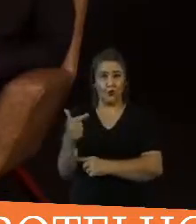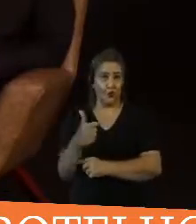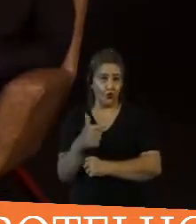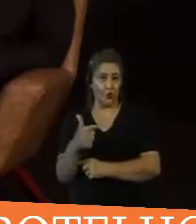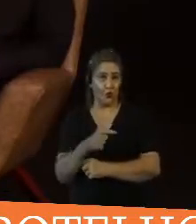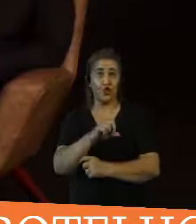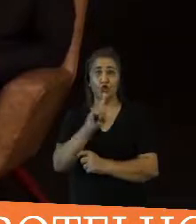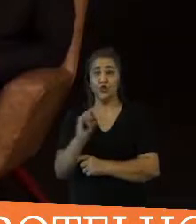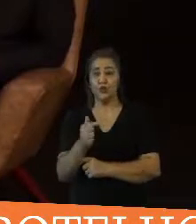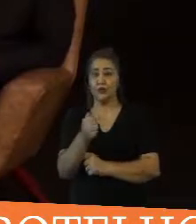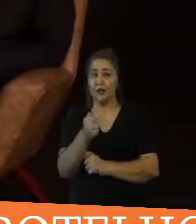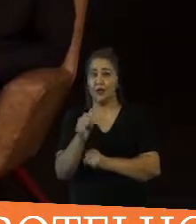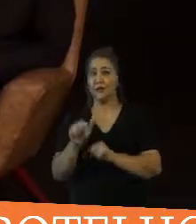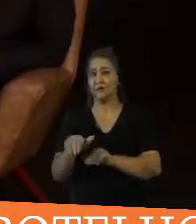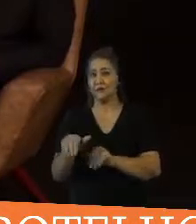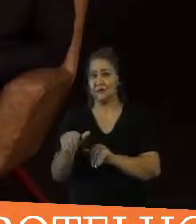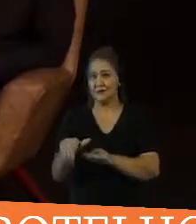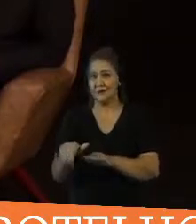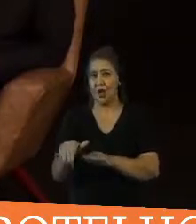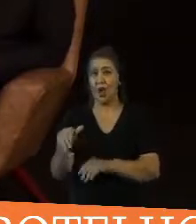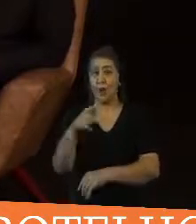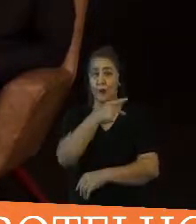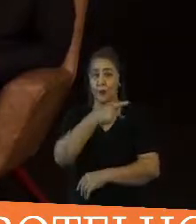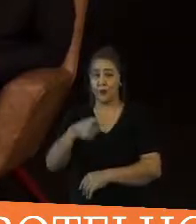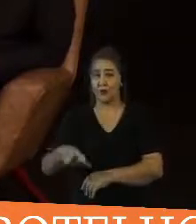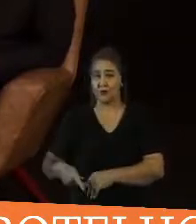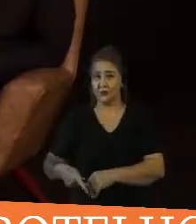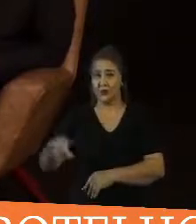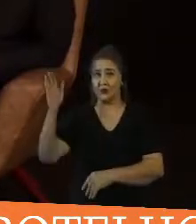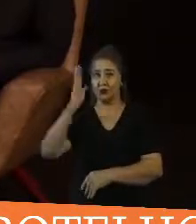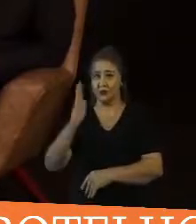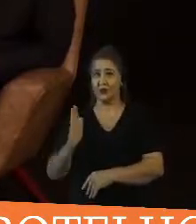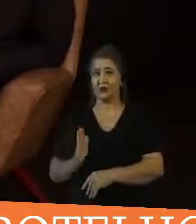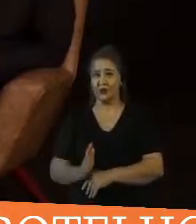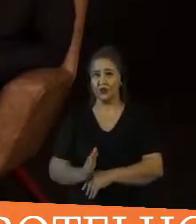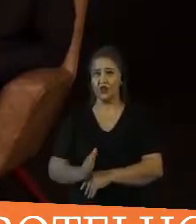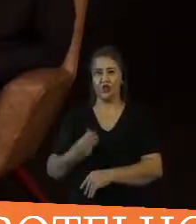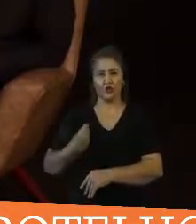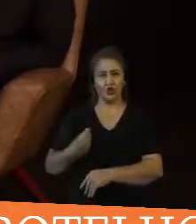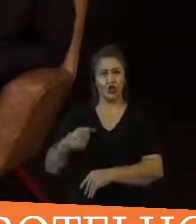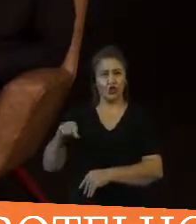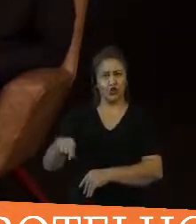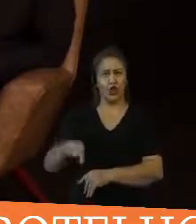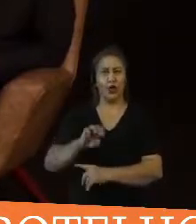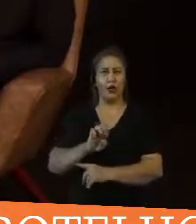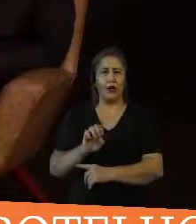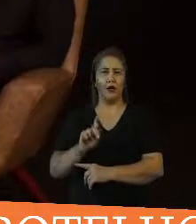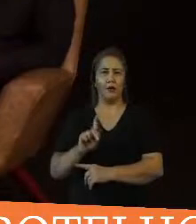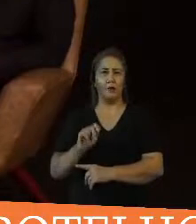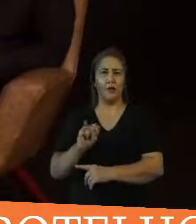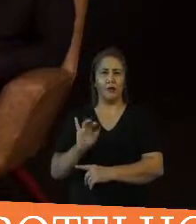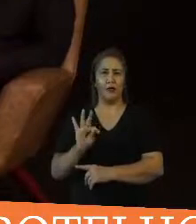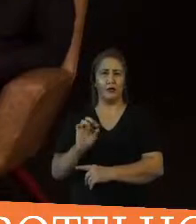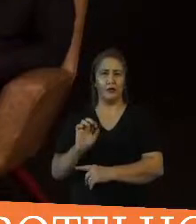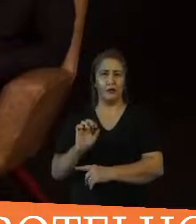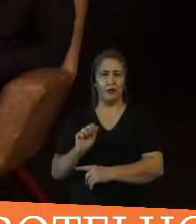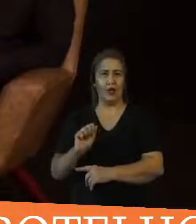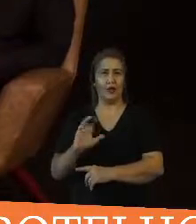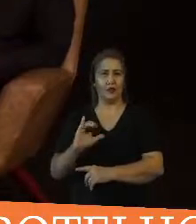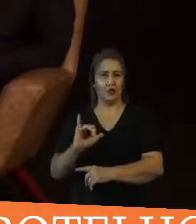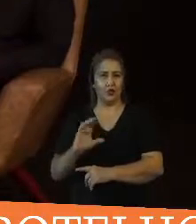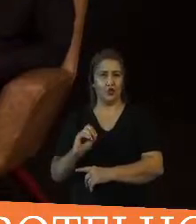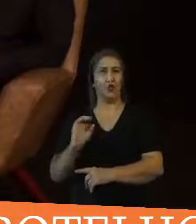dia 7 de setembro. O presidente da República em questão, Epitácio Pessoa, fez o